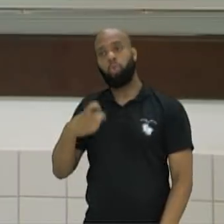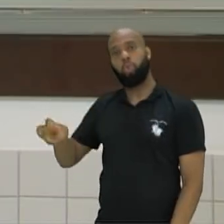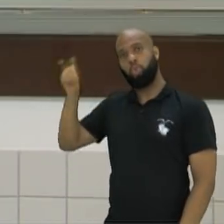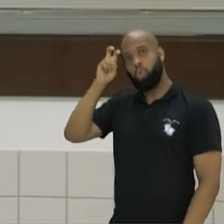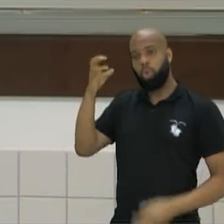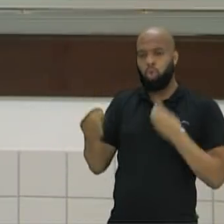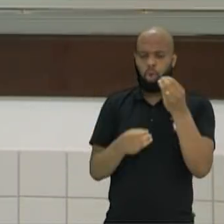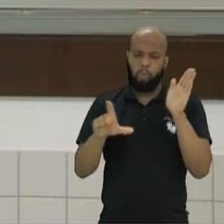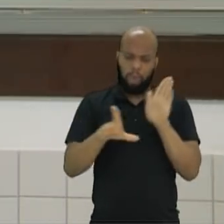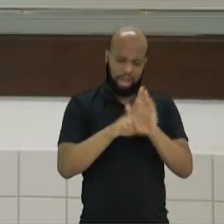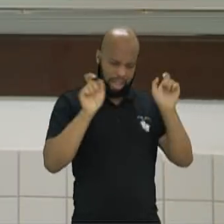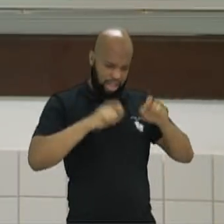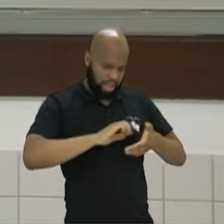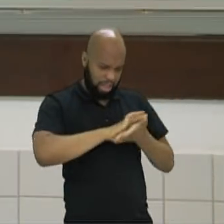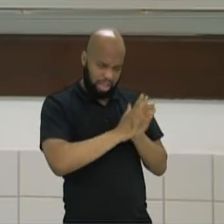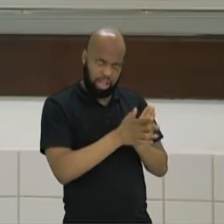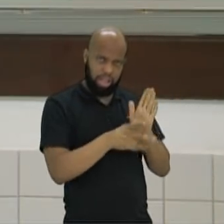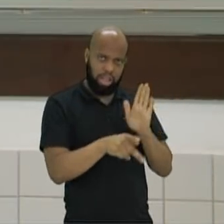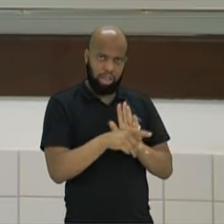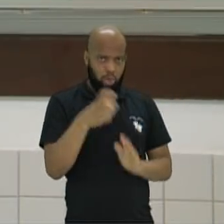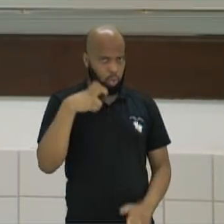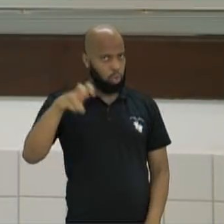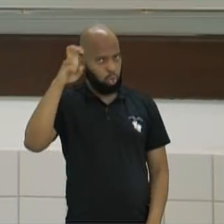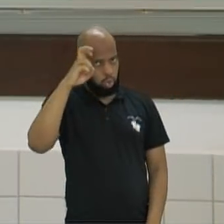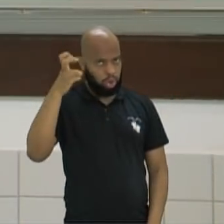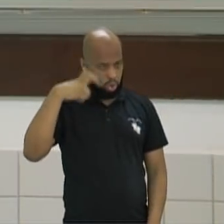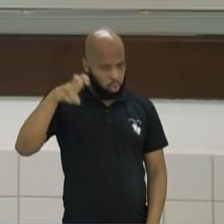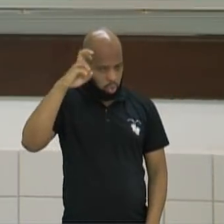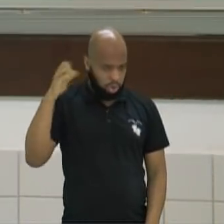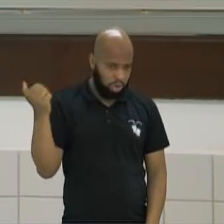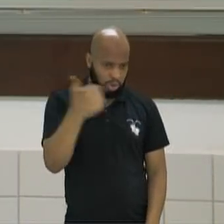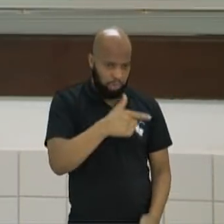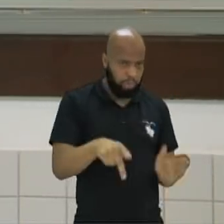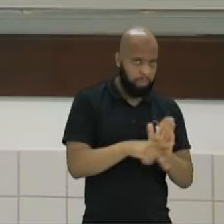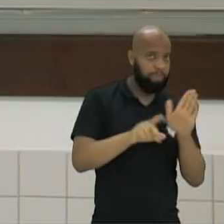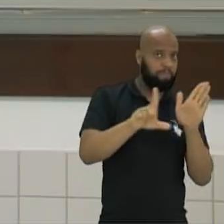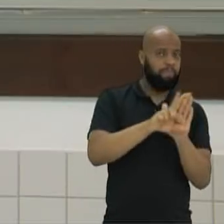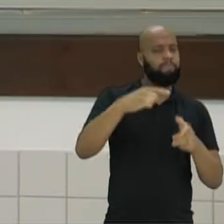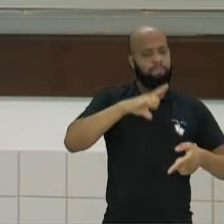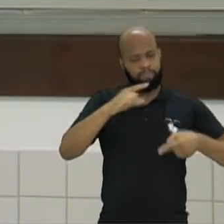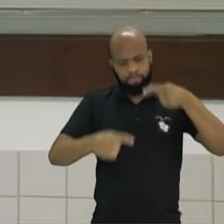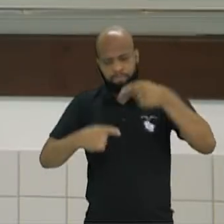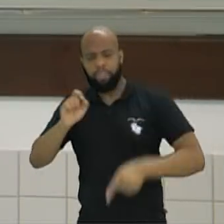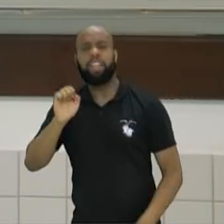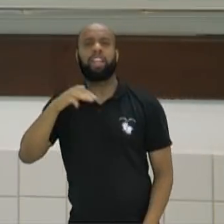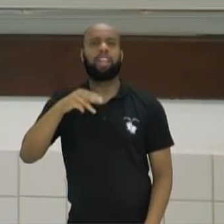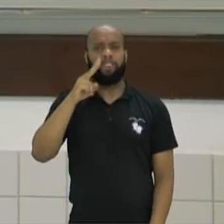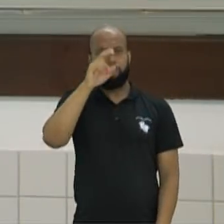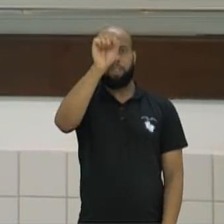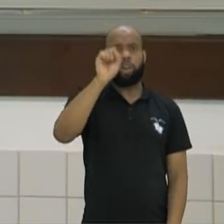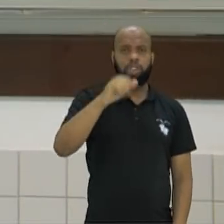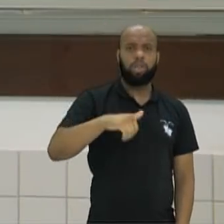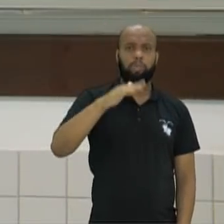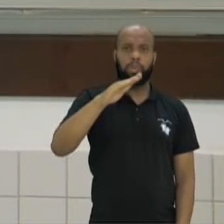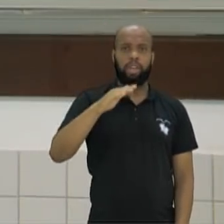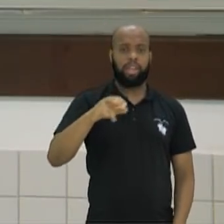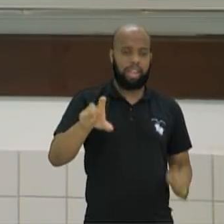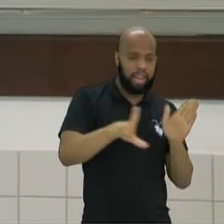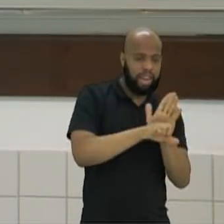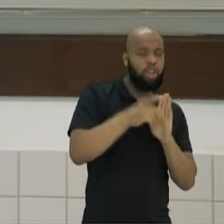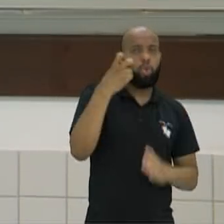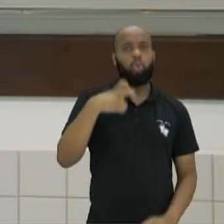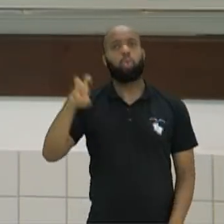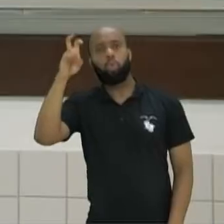pode destruir uma cultura? Ou a cultura está em cima da lei? E tem discussões muito bacanas sobre quem é mais forte, a lei ou a